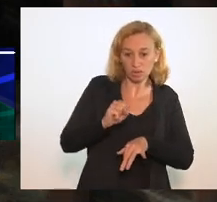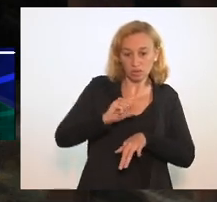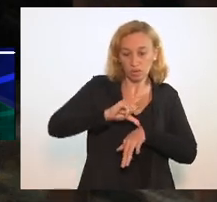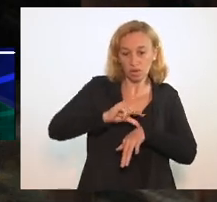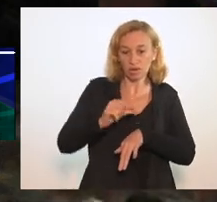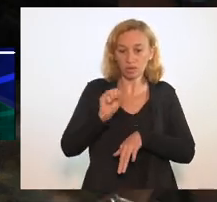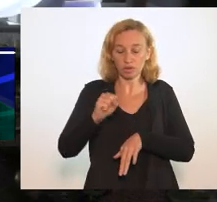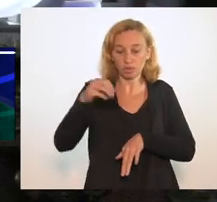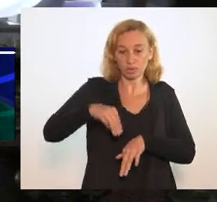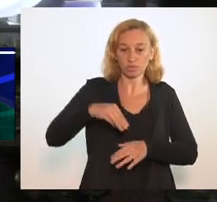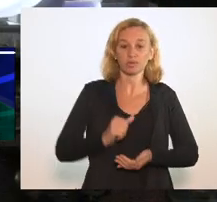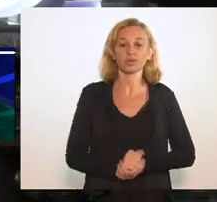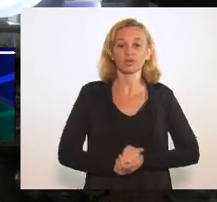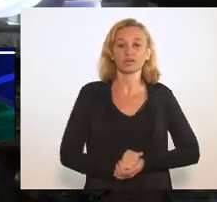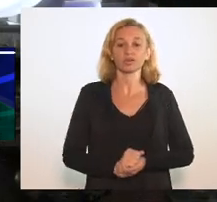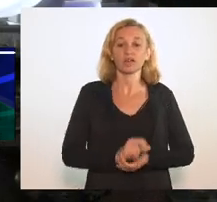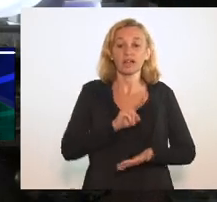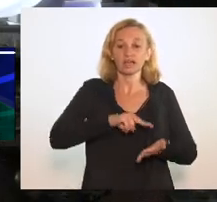8 minutos.